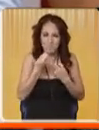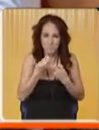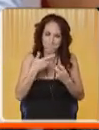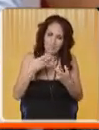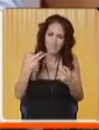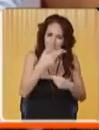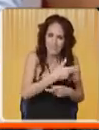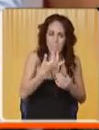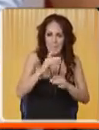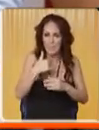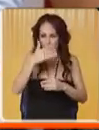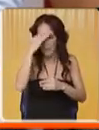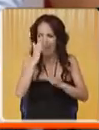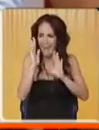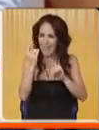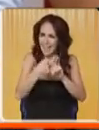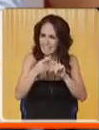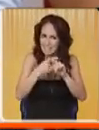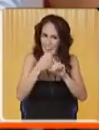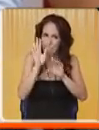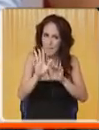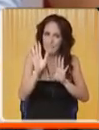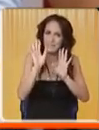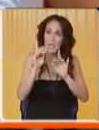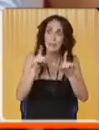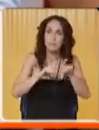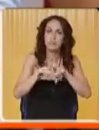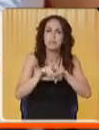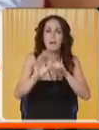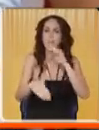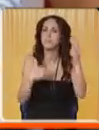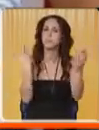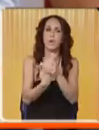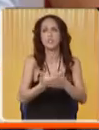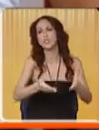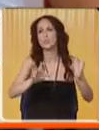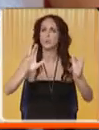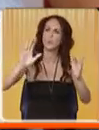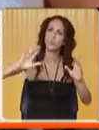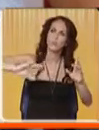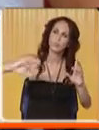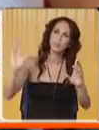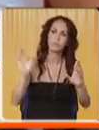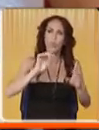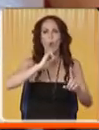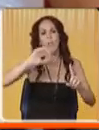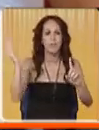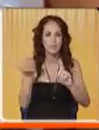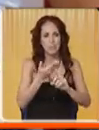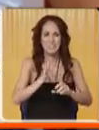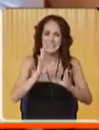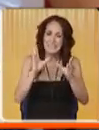mas eu acho que há aqui coisas interessantes, mas isto tem muito político, esta proposta do Código de Processo Penal. E eu vou dizer porquê.